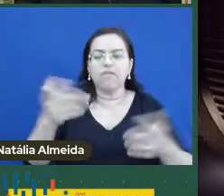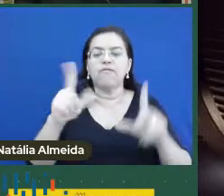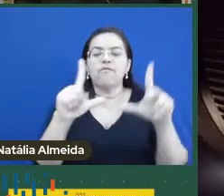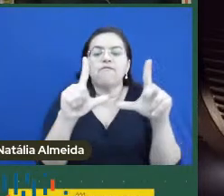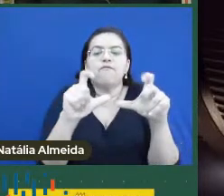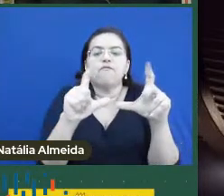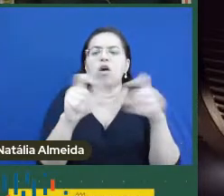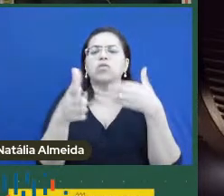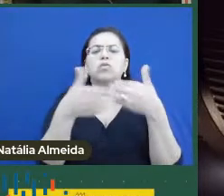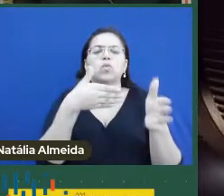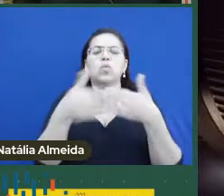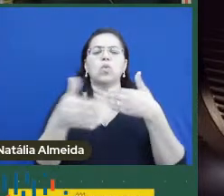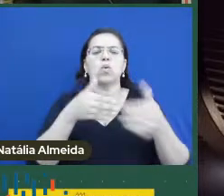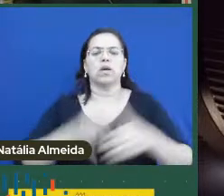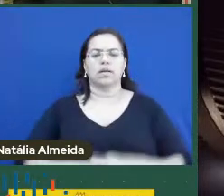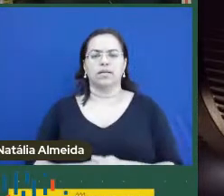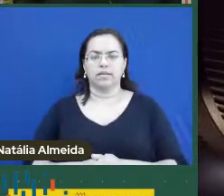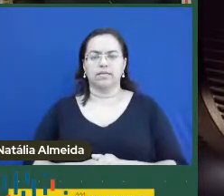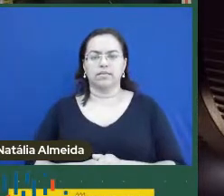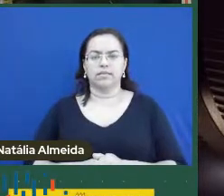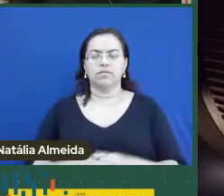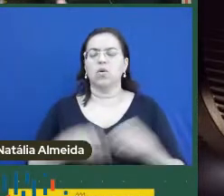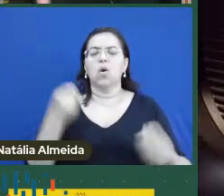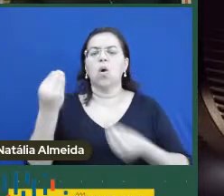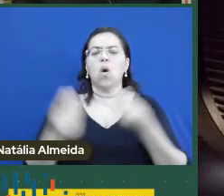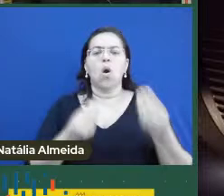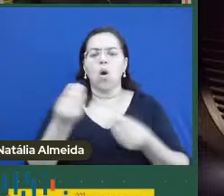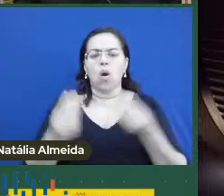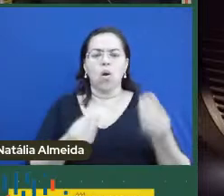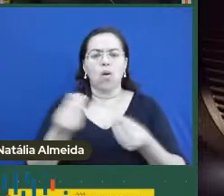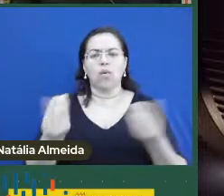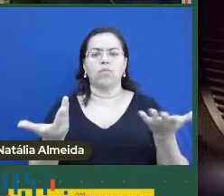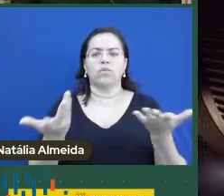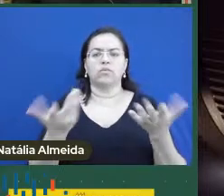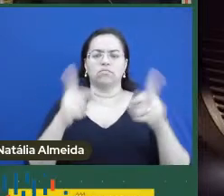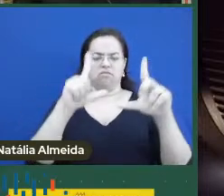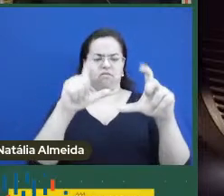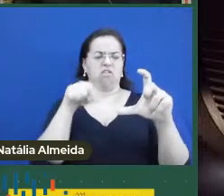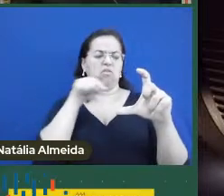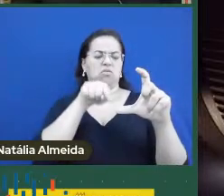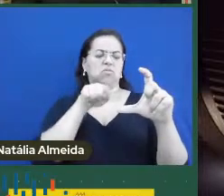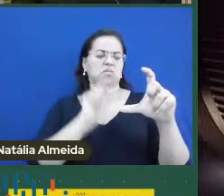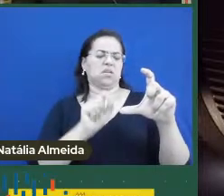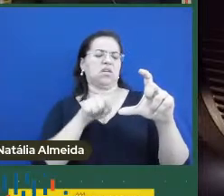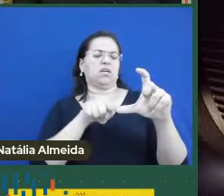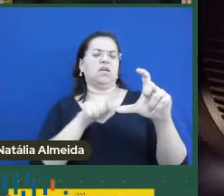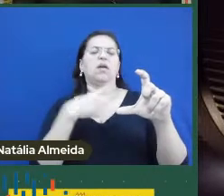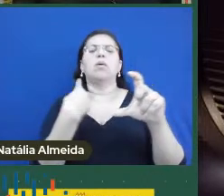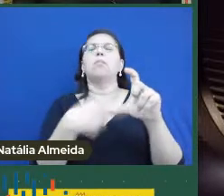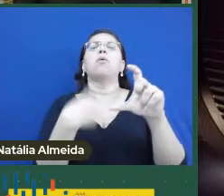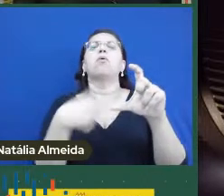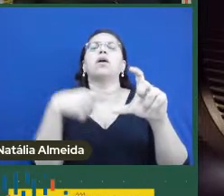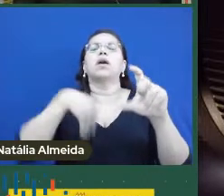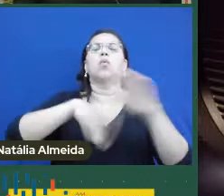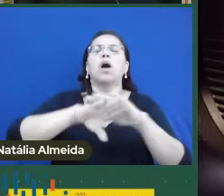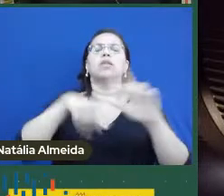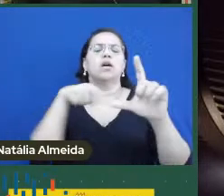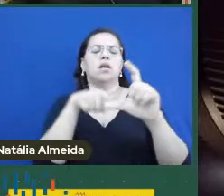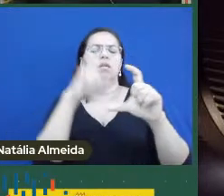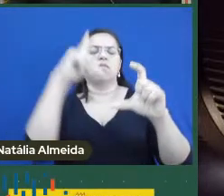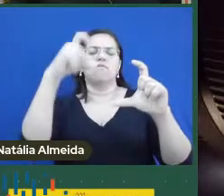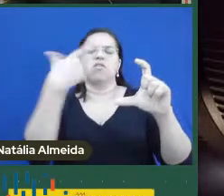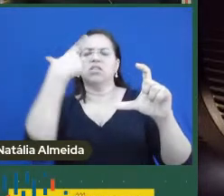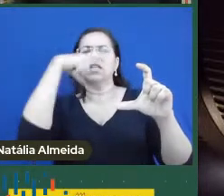que foto é aquela? Quando foi tirada? Qual o contexto? Que intenção? Por que foi guardado? né? É sempre muito